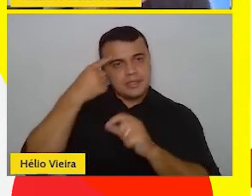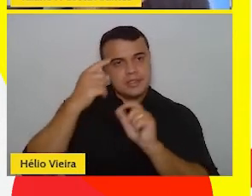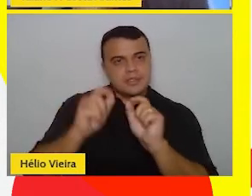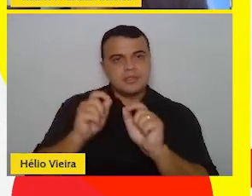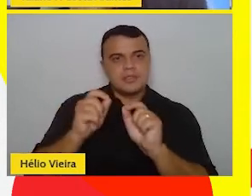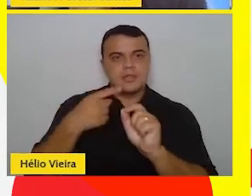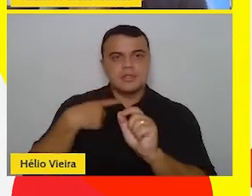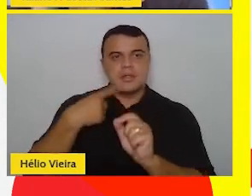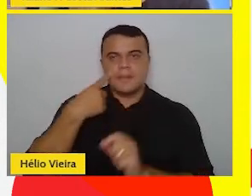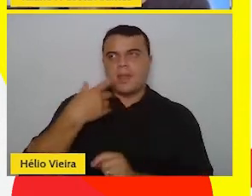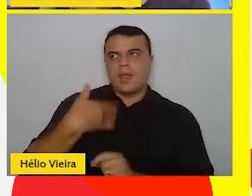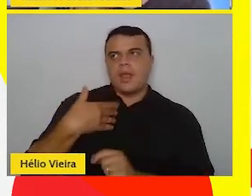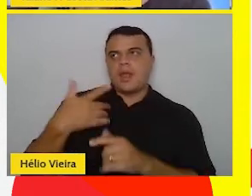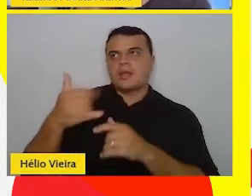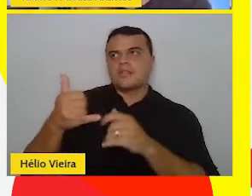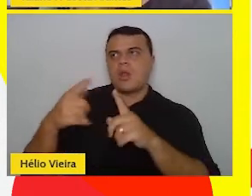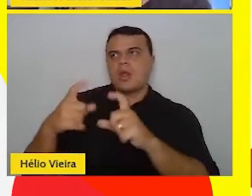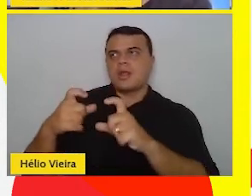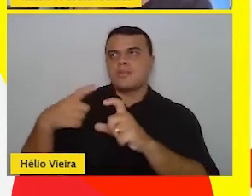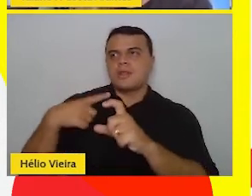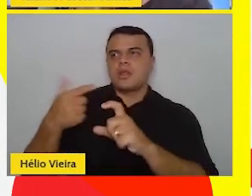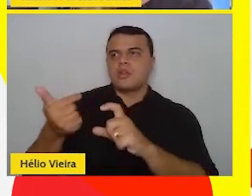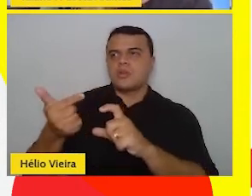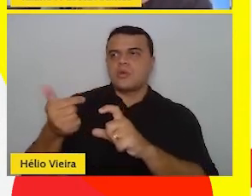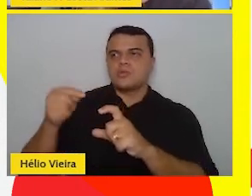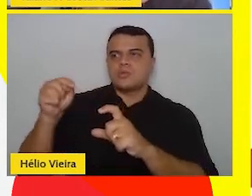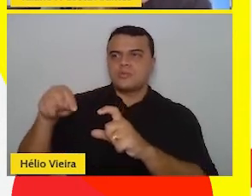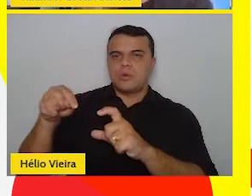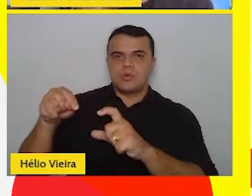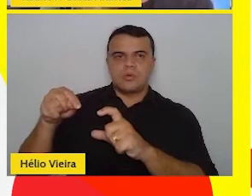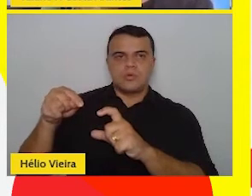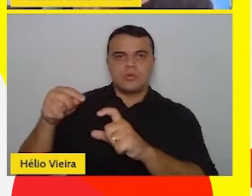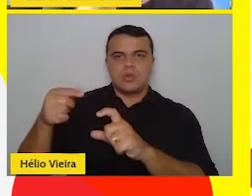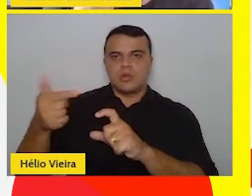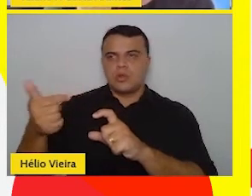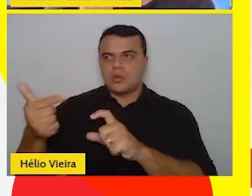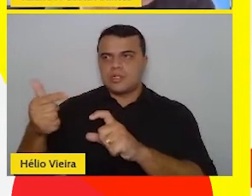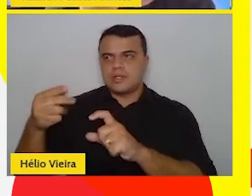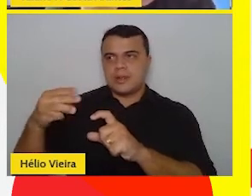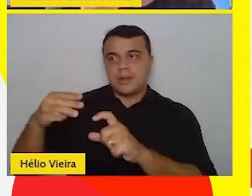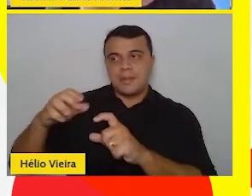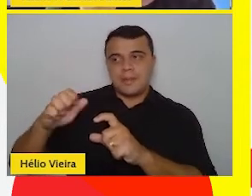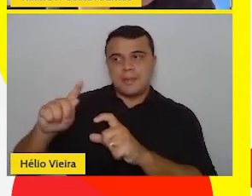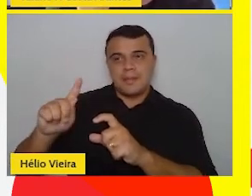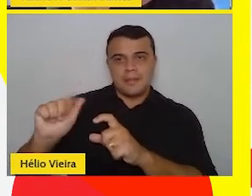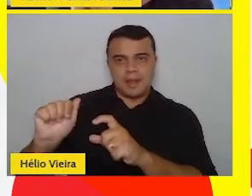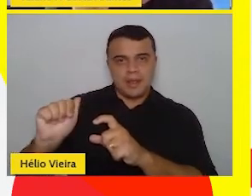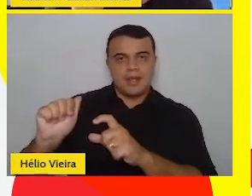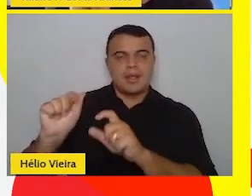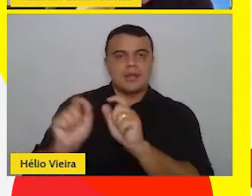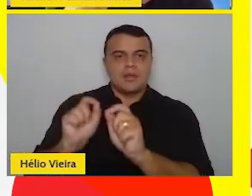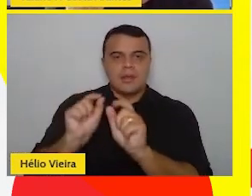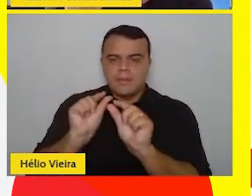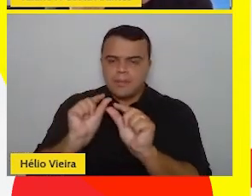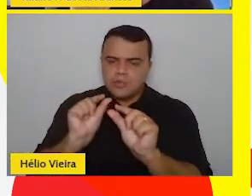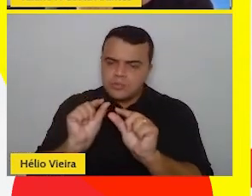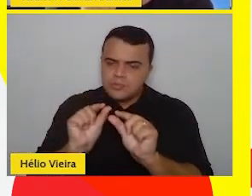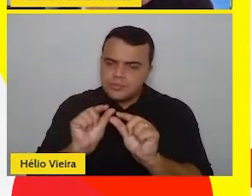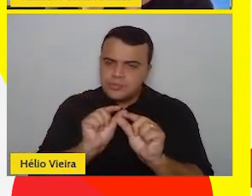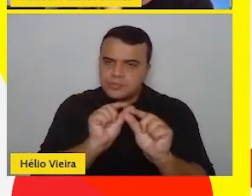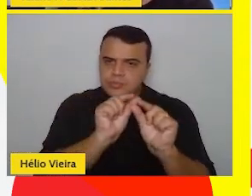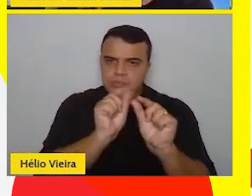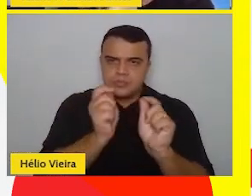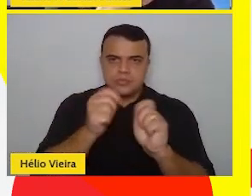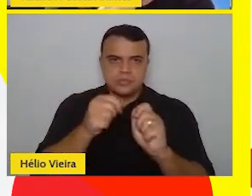a minha câmera tem 12,2 megapixels. Então, são os pequenos pontinhos que tem na